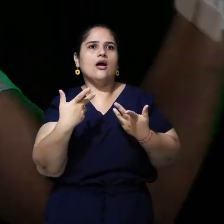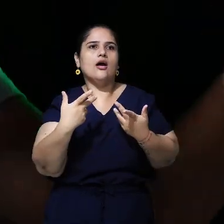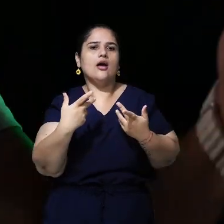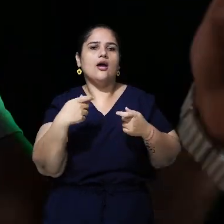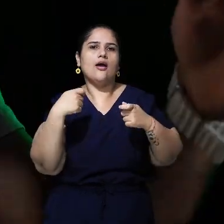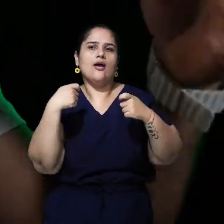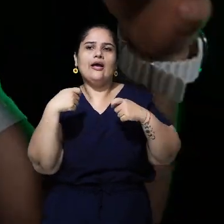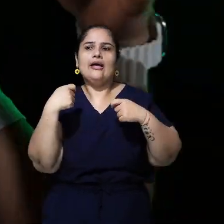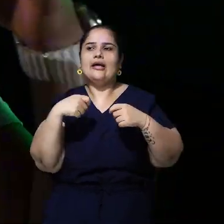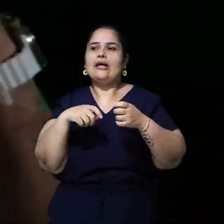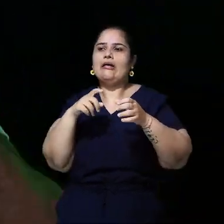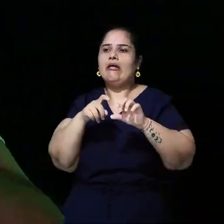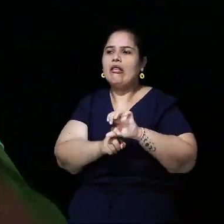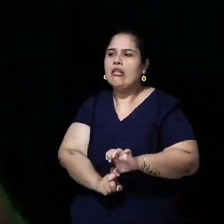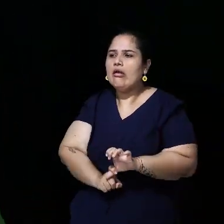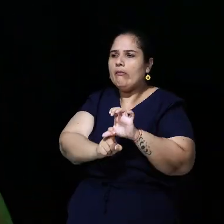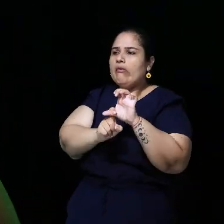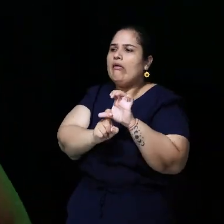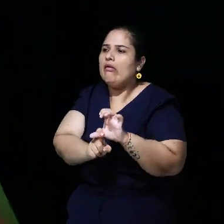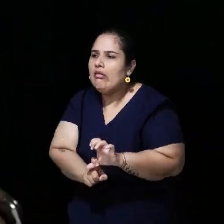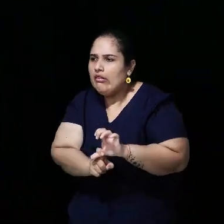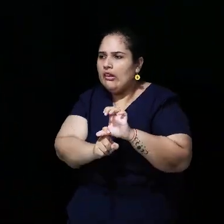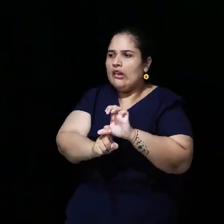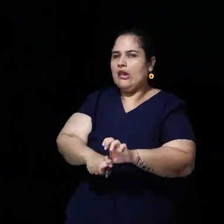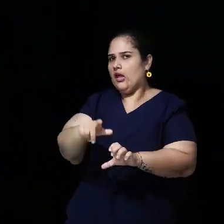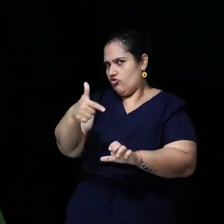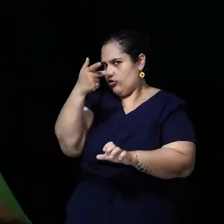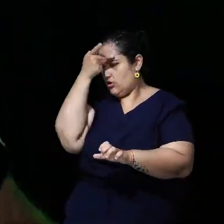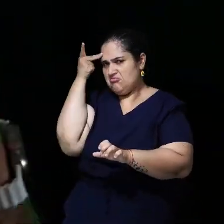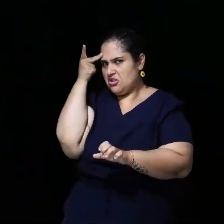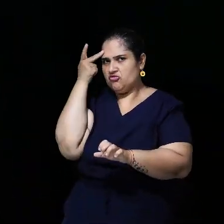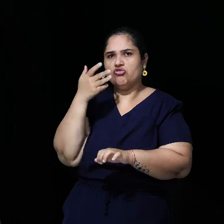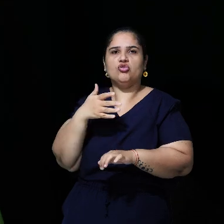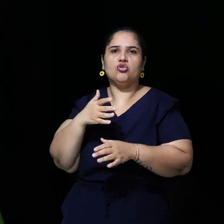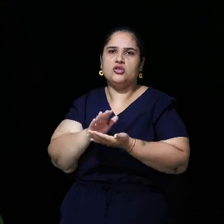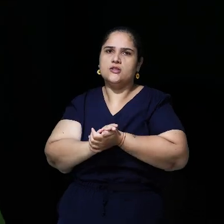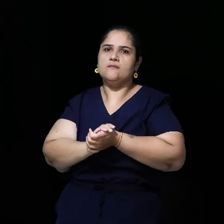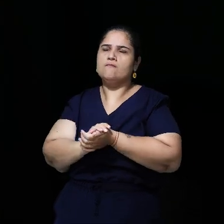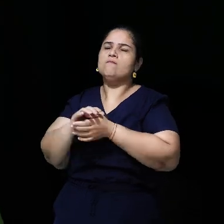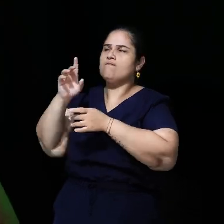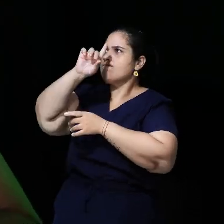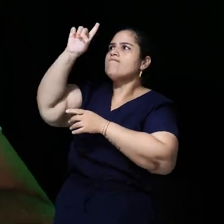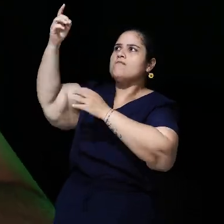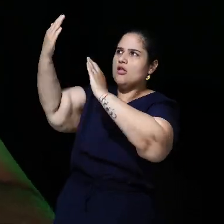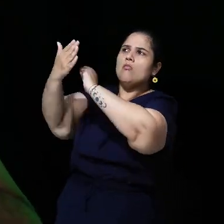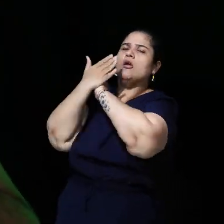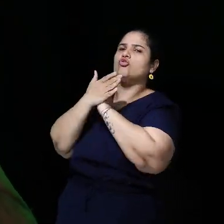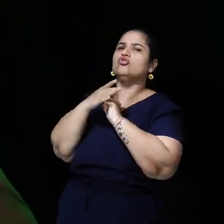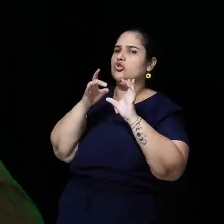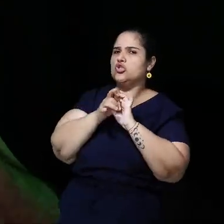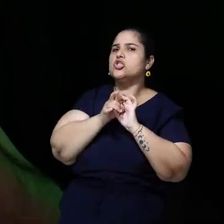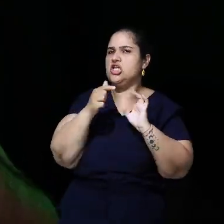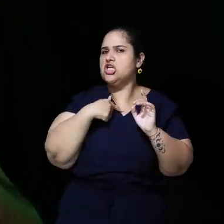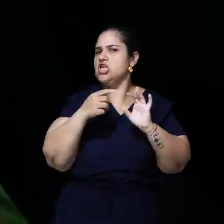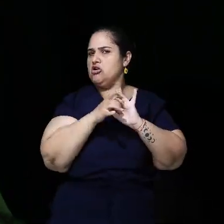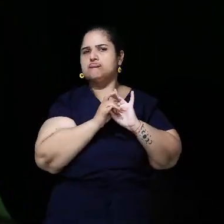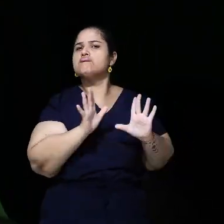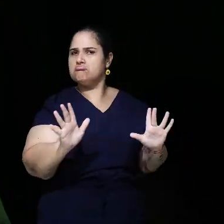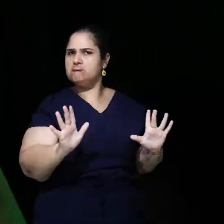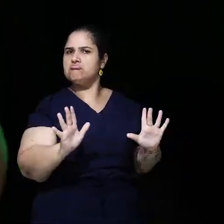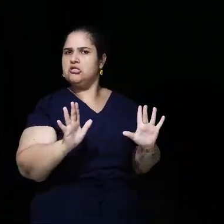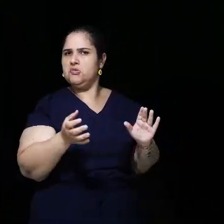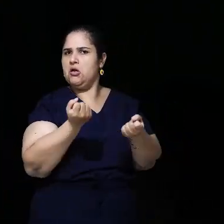lugares, pessoas, vida, se graças a Deus eu me livrei e sozinho, assim, sabe? Tendo consciência que eu